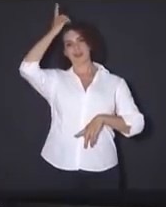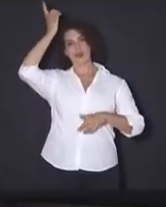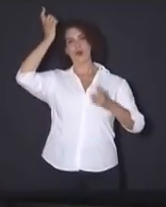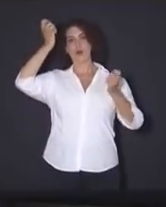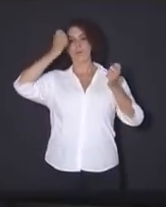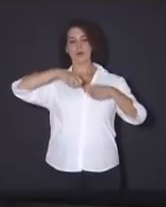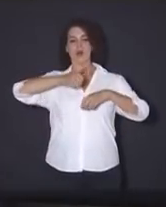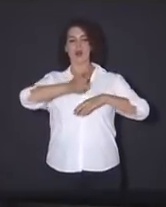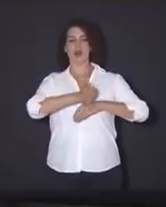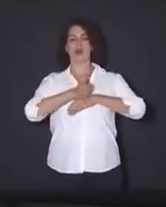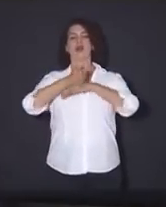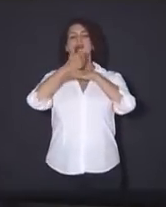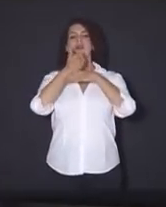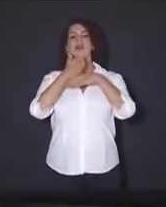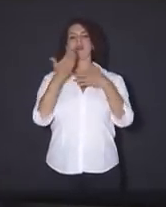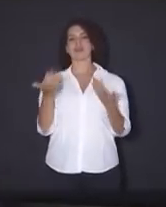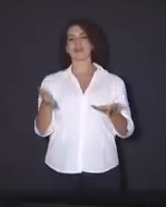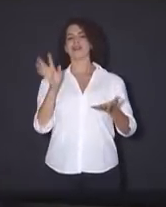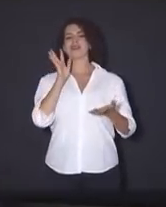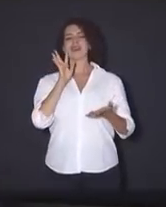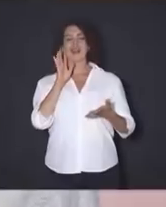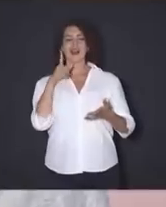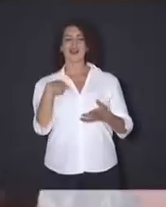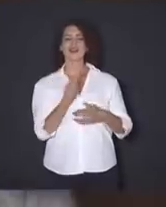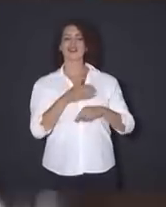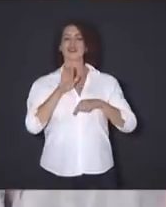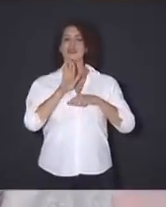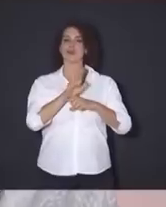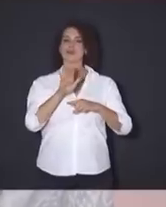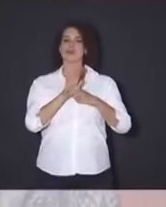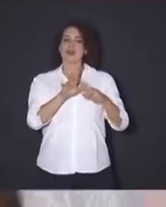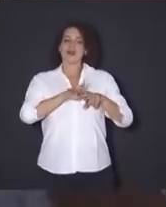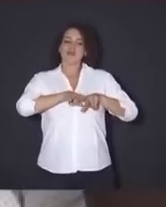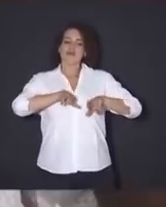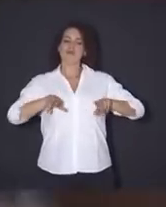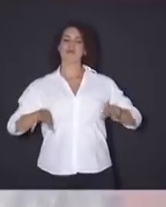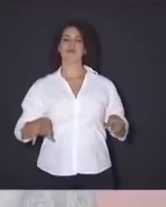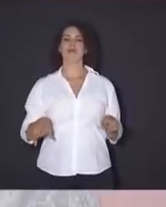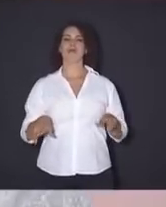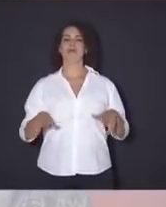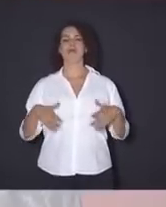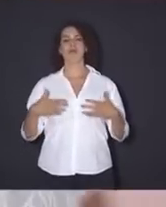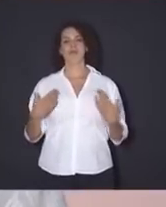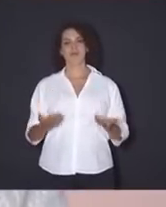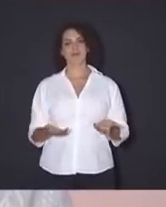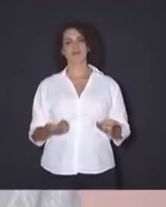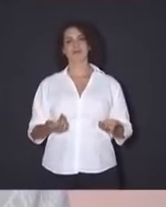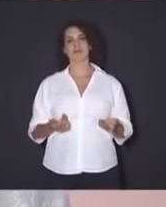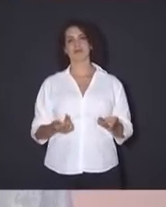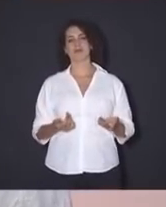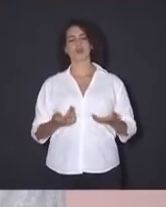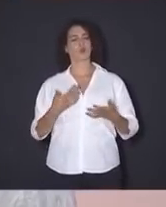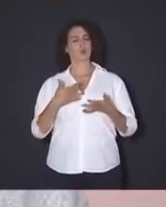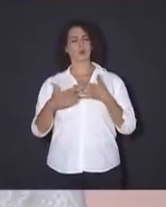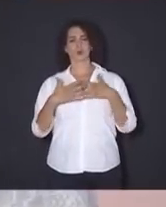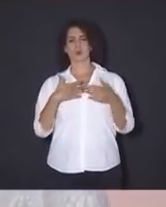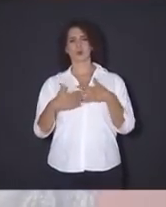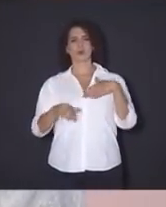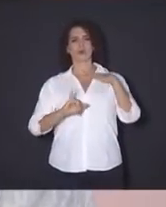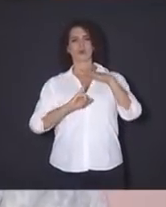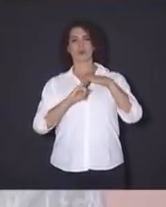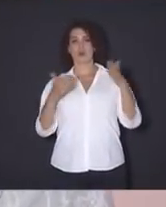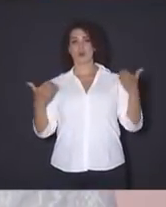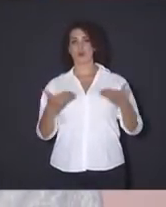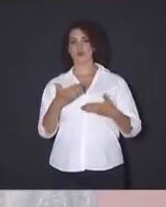e olha as contribuições enormes que nós temos dado então quando nós fac contra a instituição que hoje com